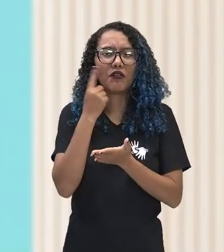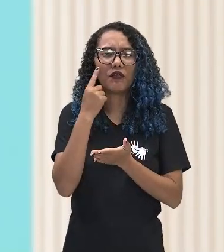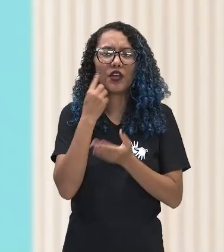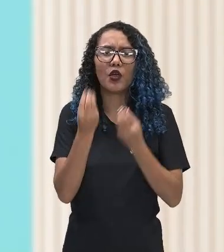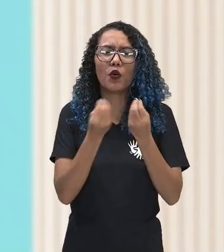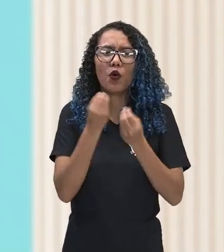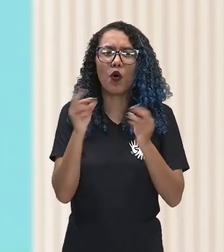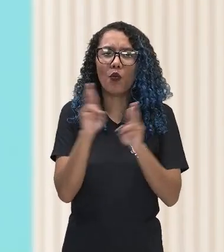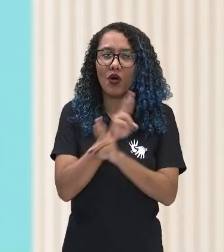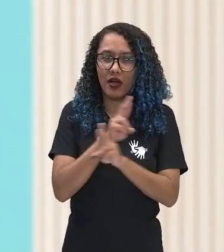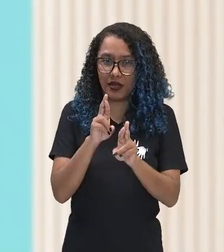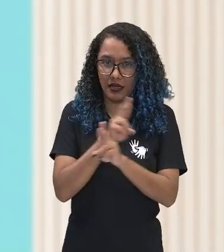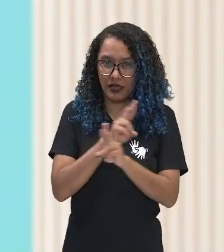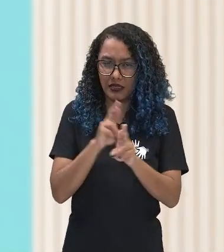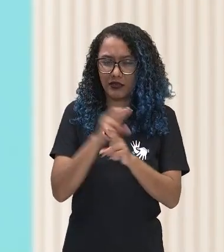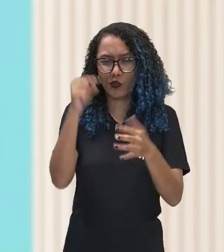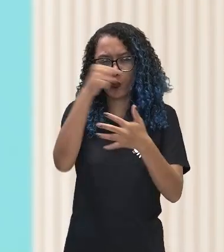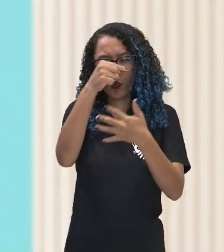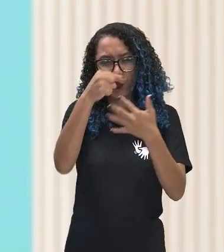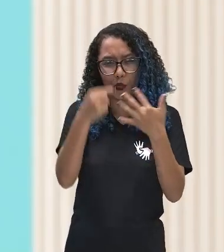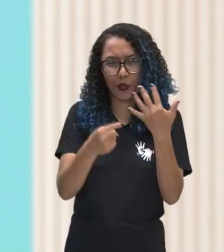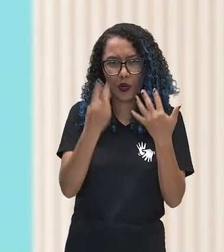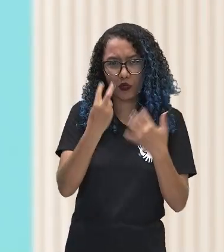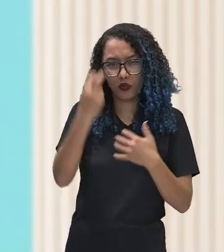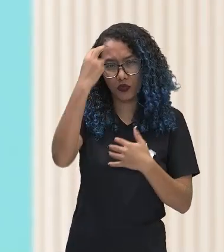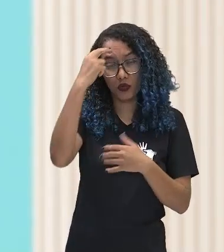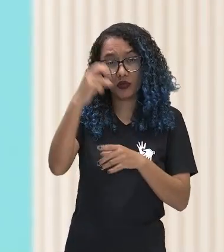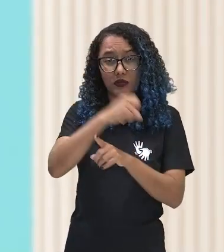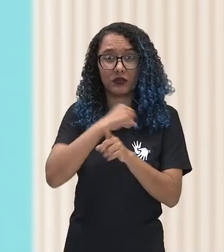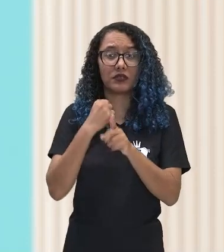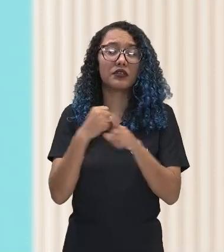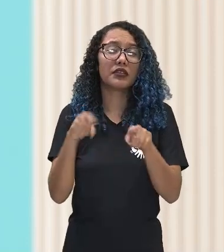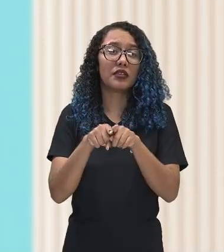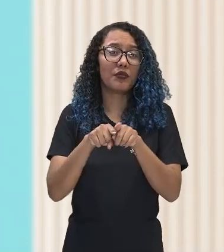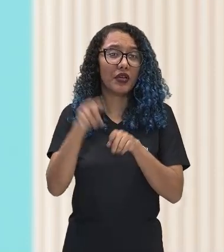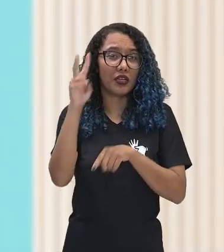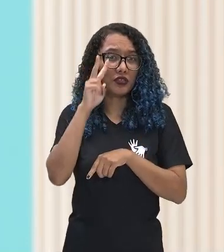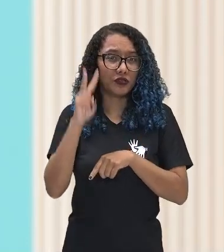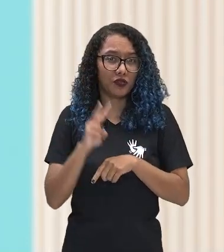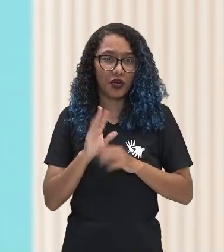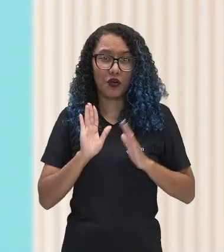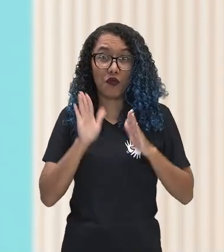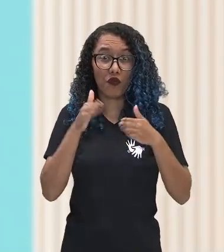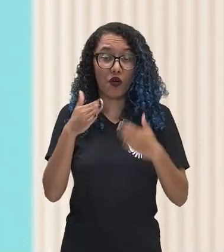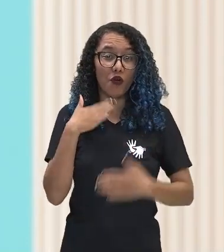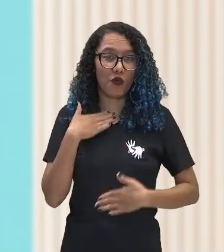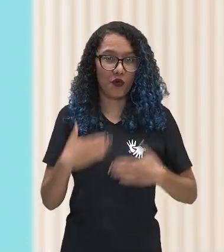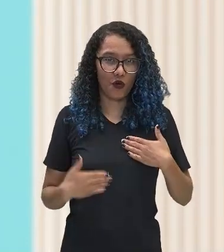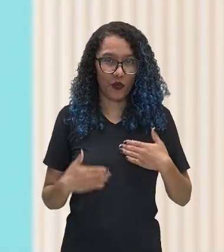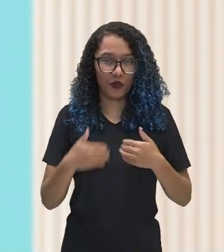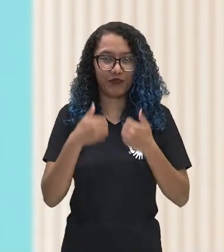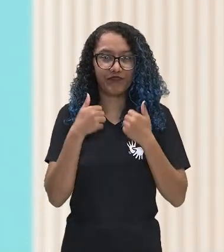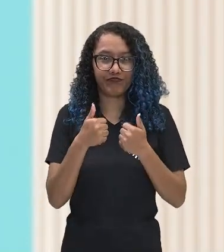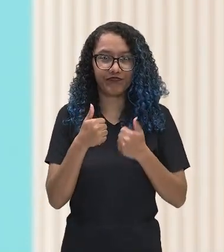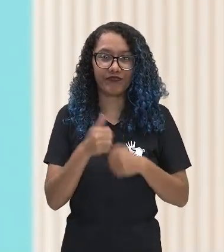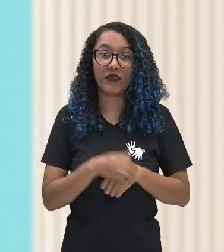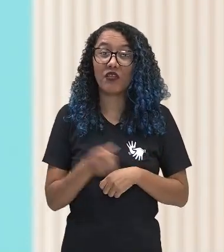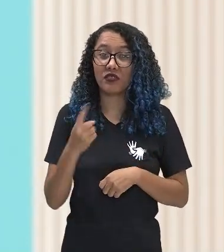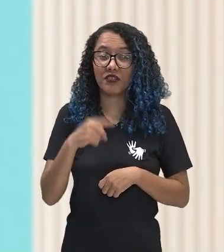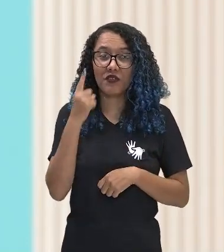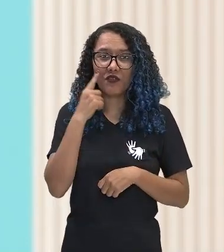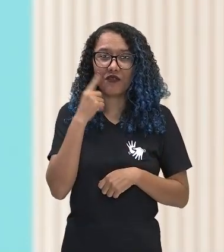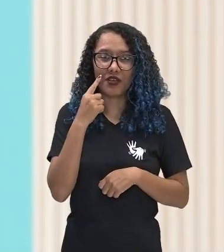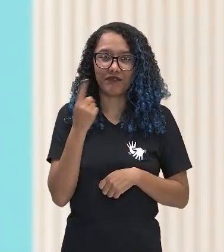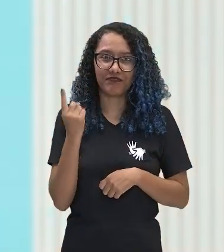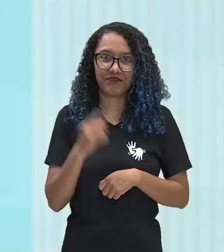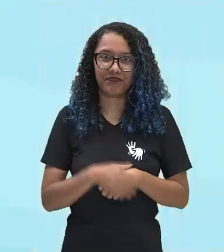relação entre esses repertórios cultural social e histórico que o nosso corpo tem e vocês vão já ver qual